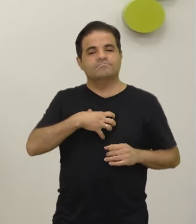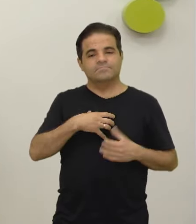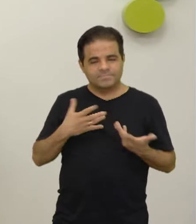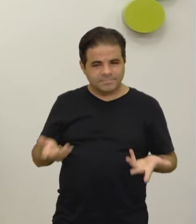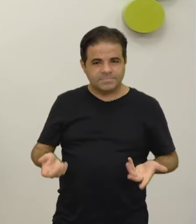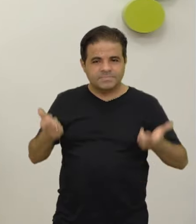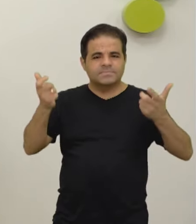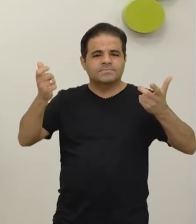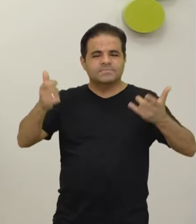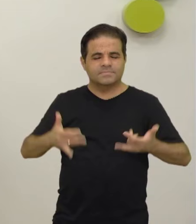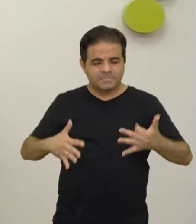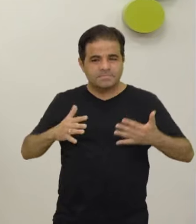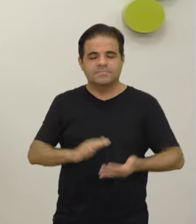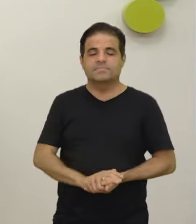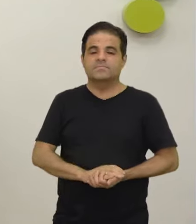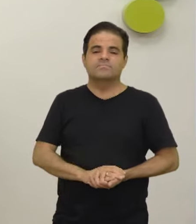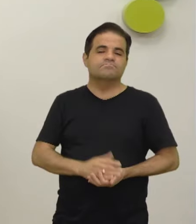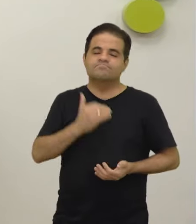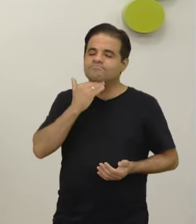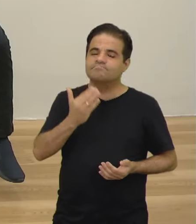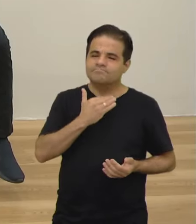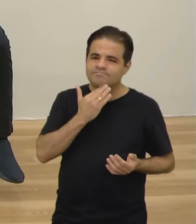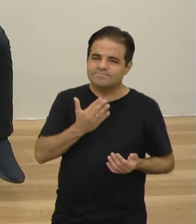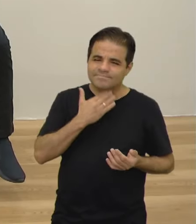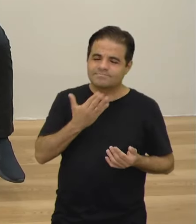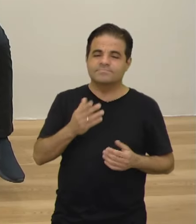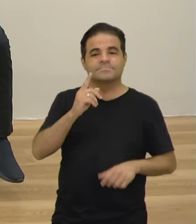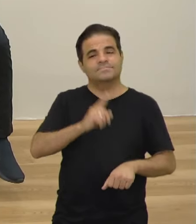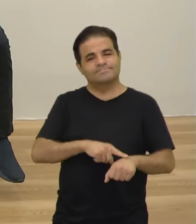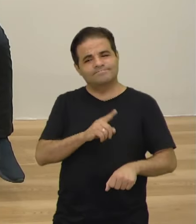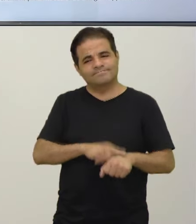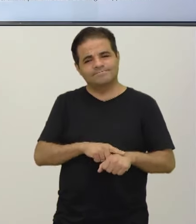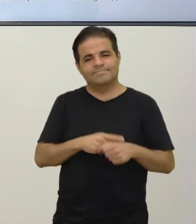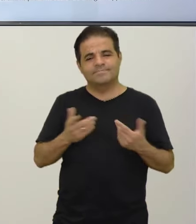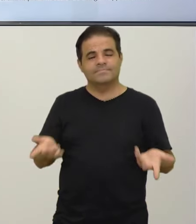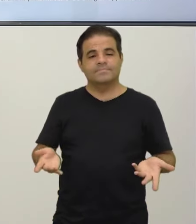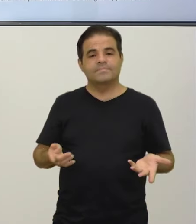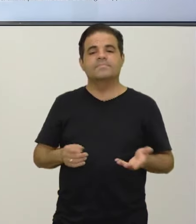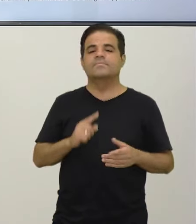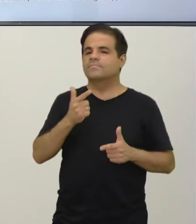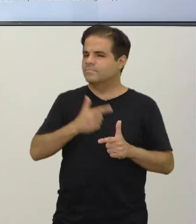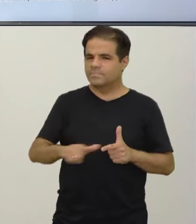falar tanto disso, mas não deu, né? Acabou o tempo. Mas a gente se vê nas